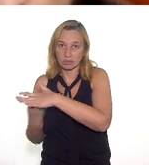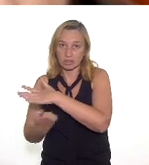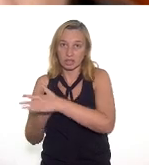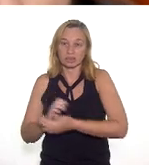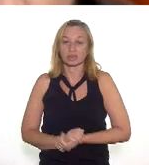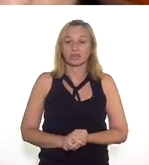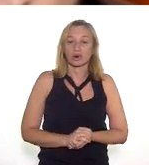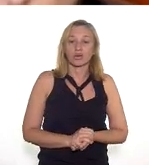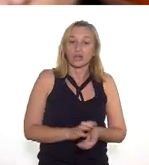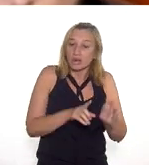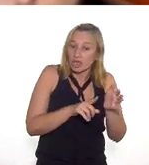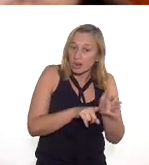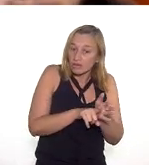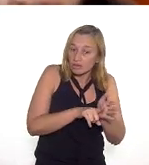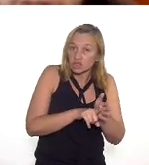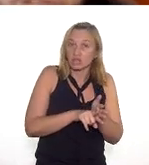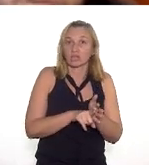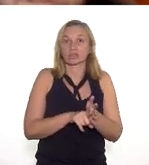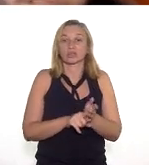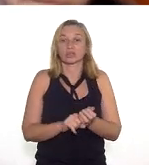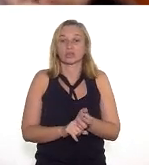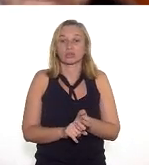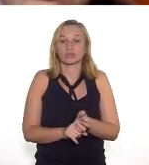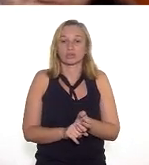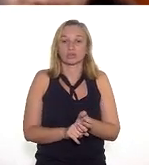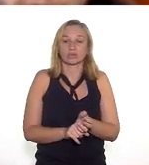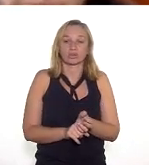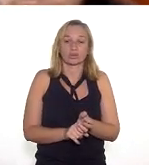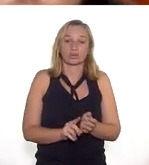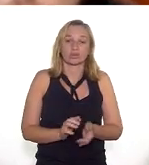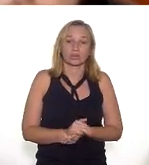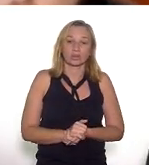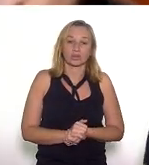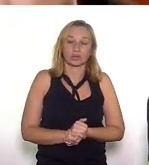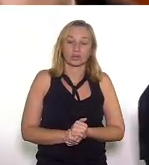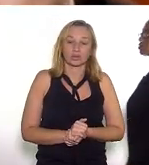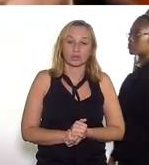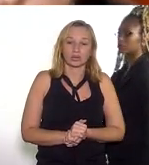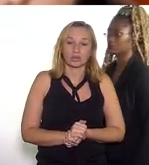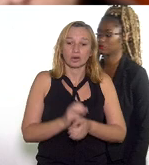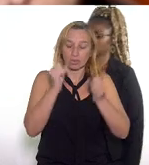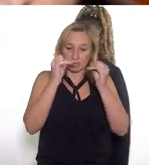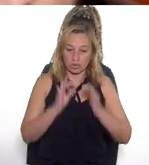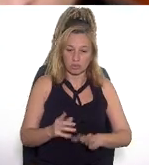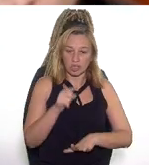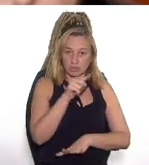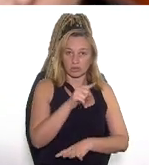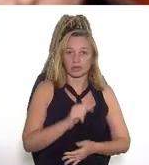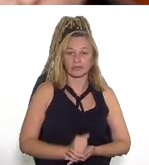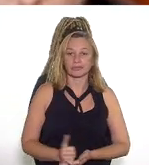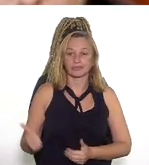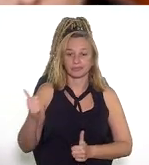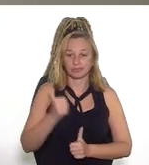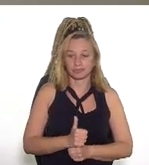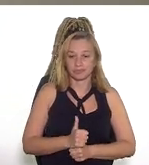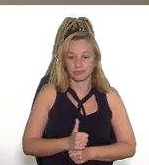a fiscalização segue os ritos que foram explicados por ele.